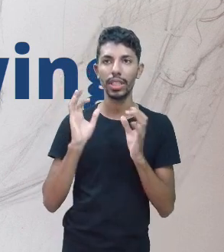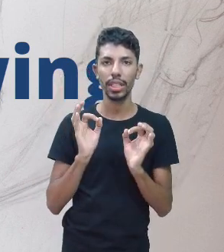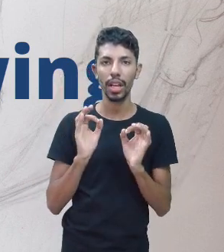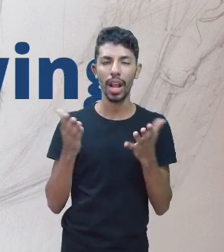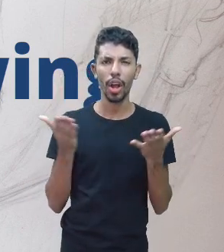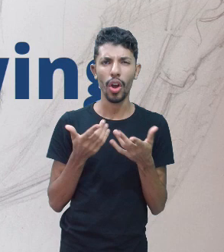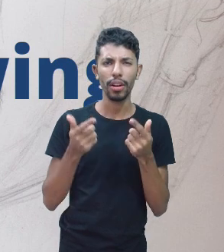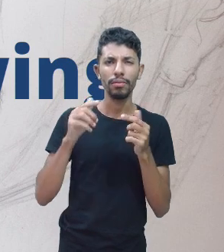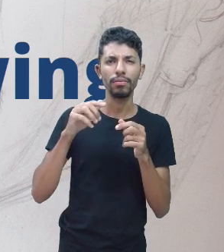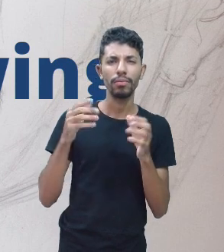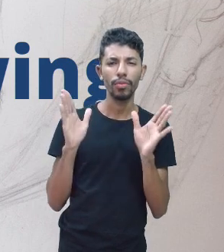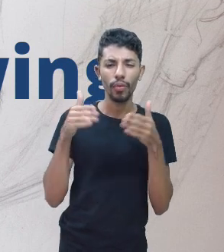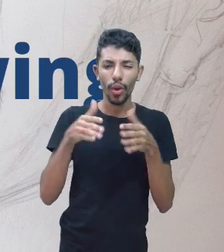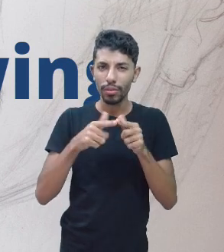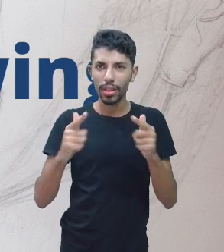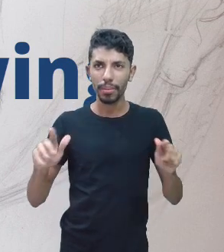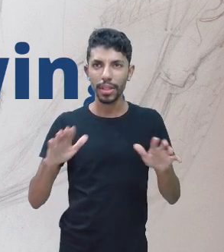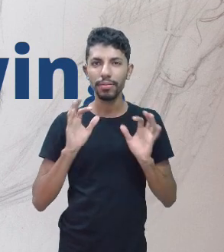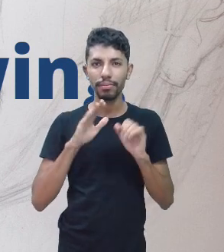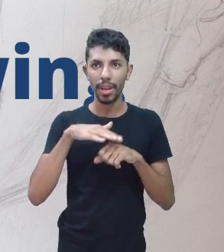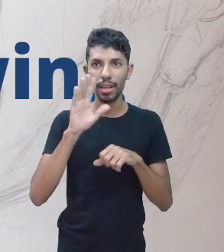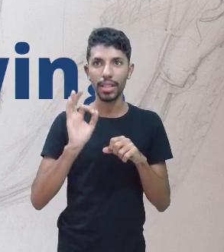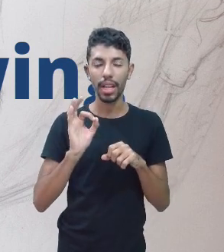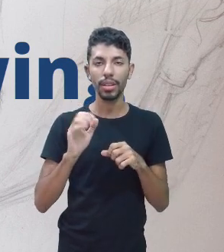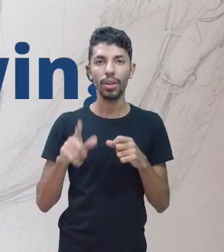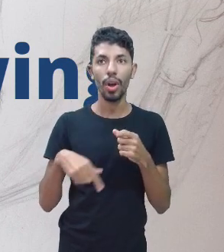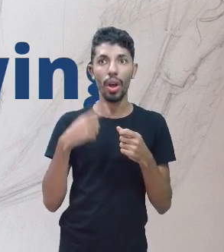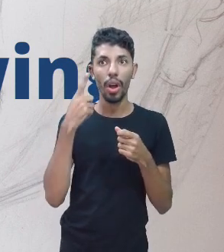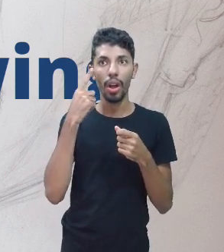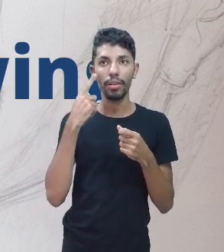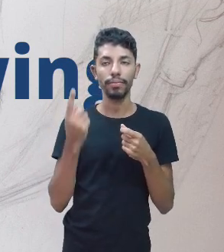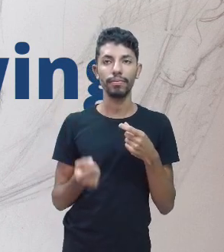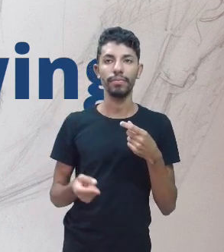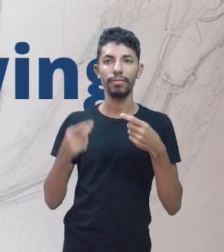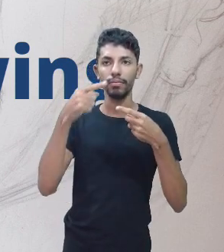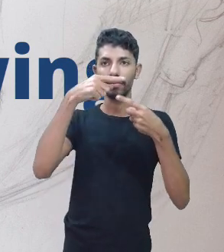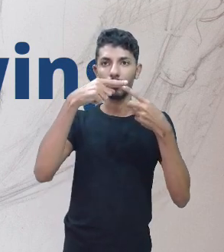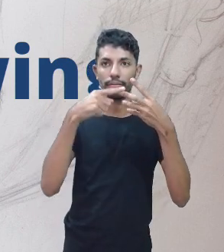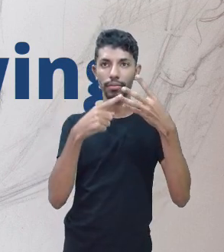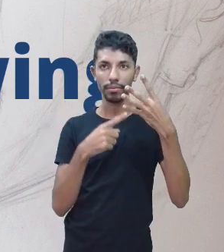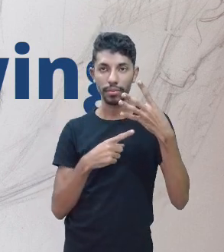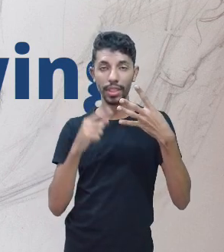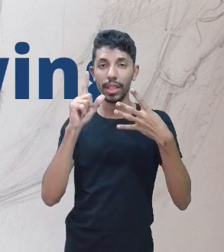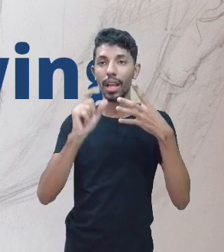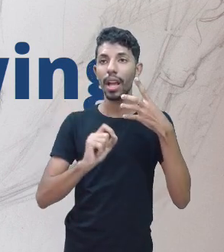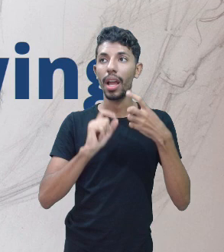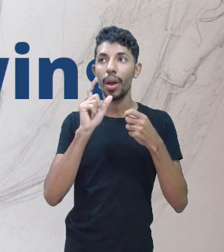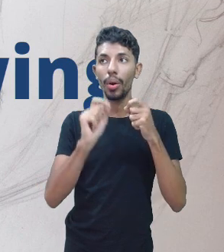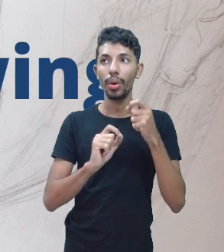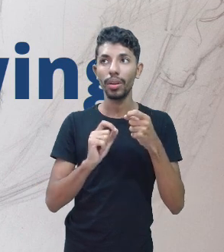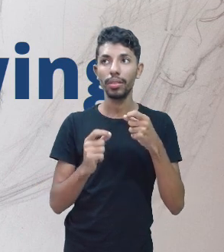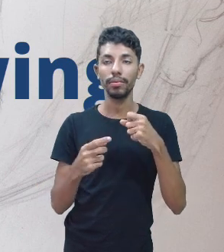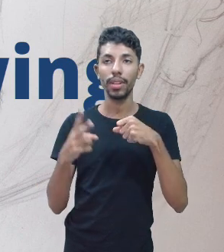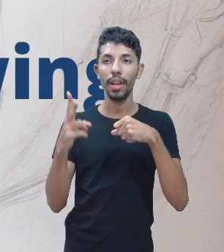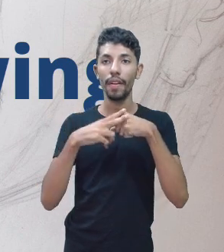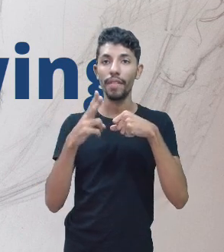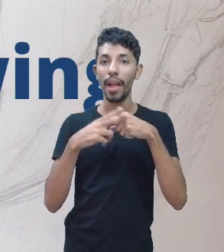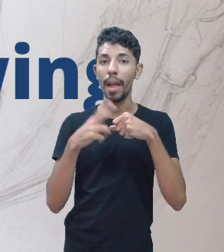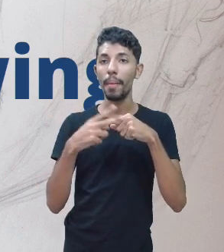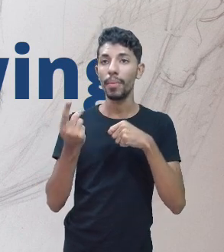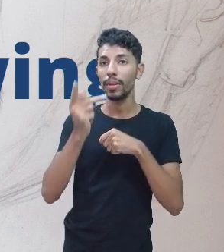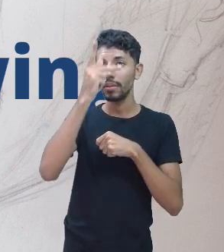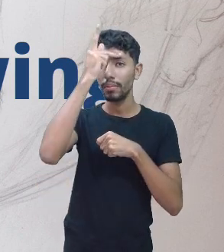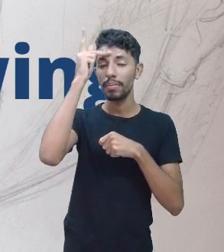gramatical. I, you e they são verbos de pessoas de singular e